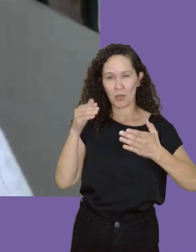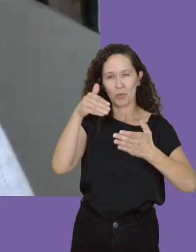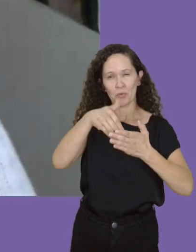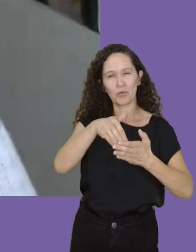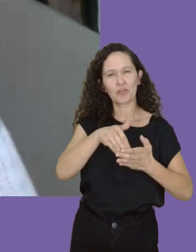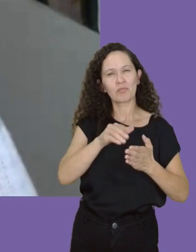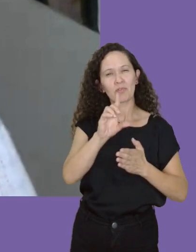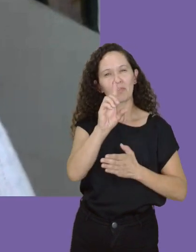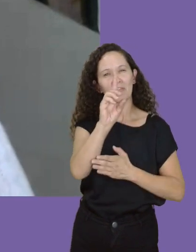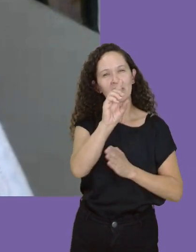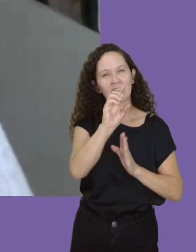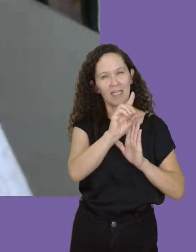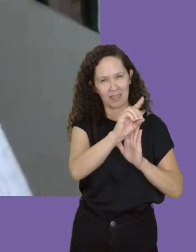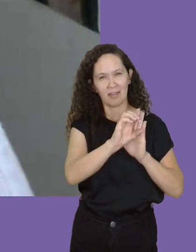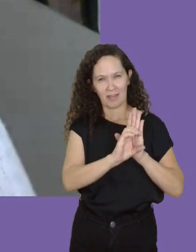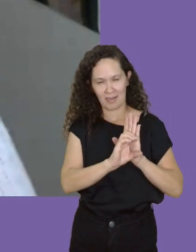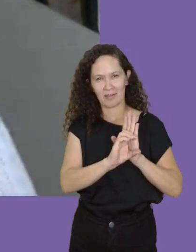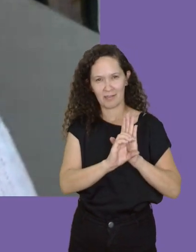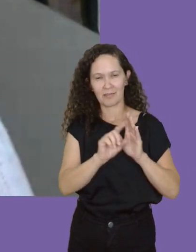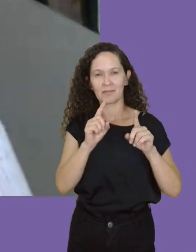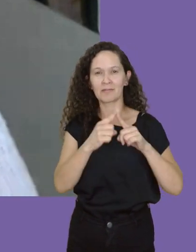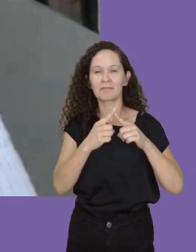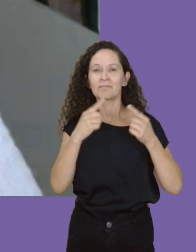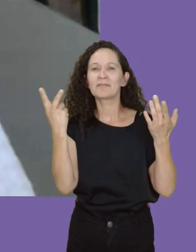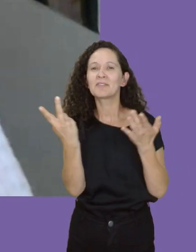década, também fez com que,